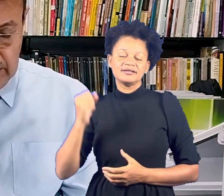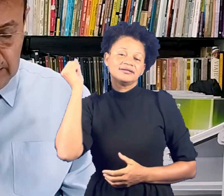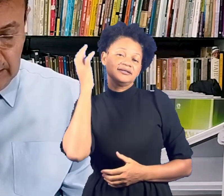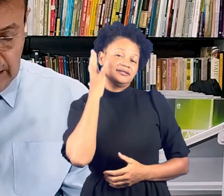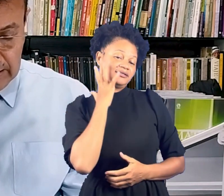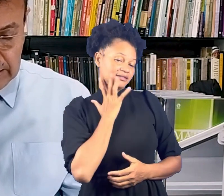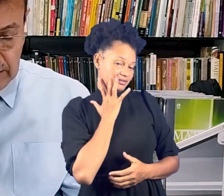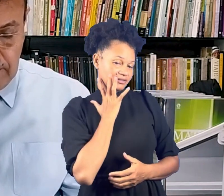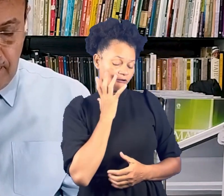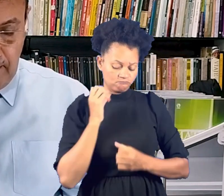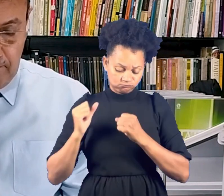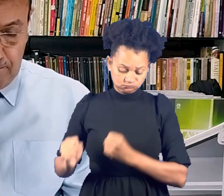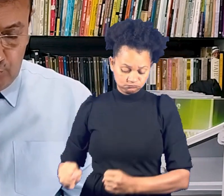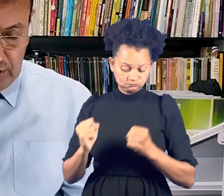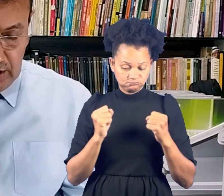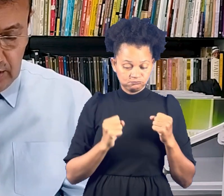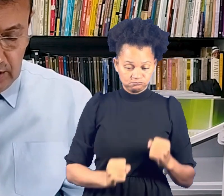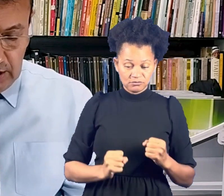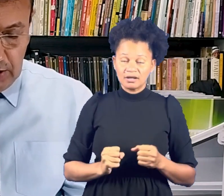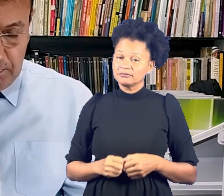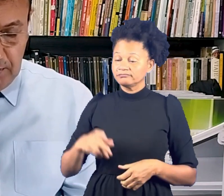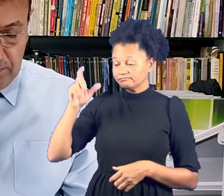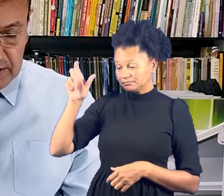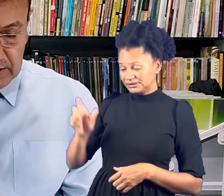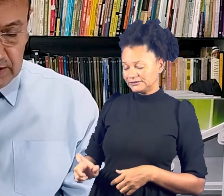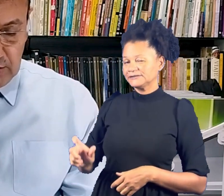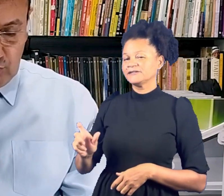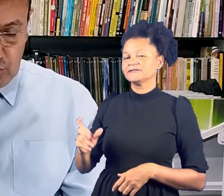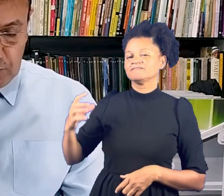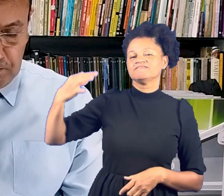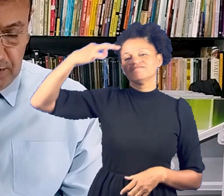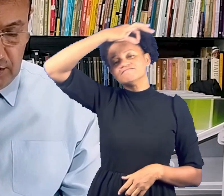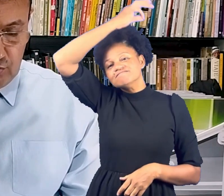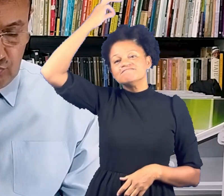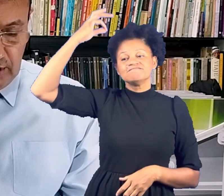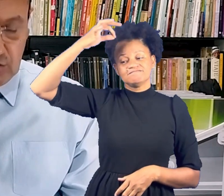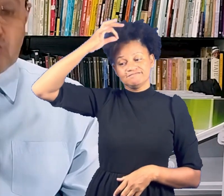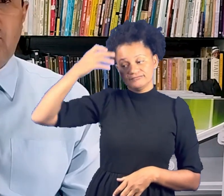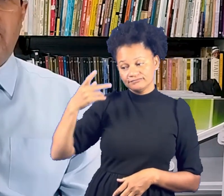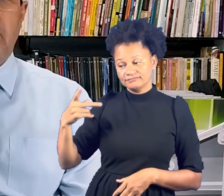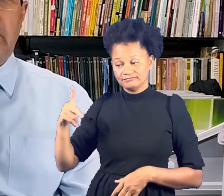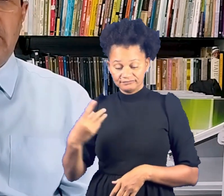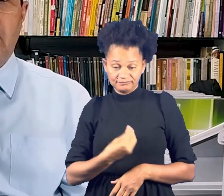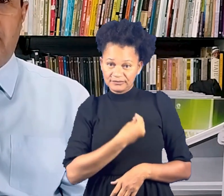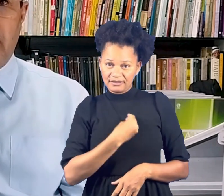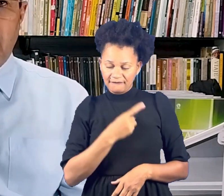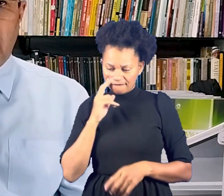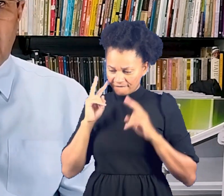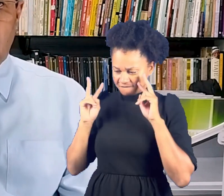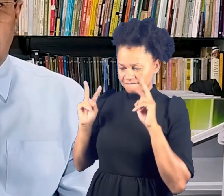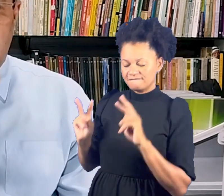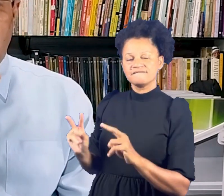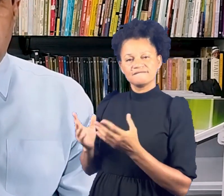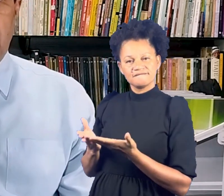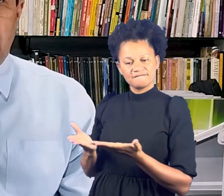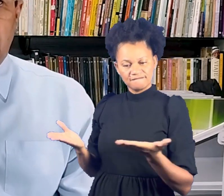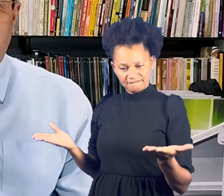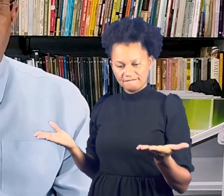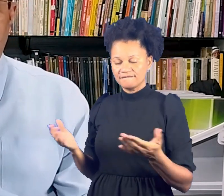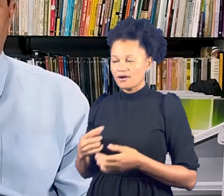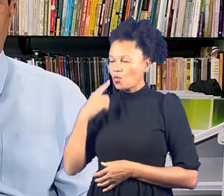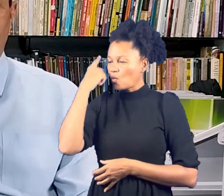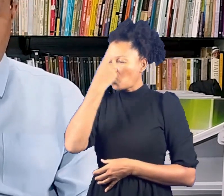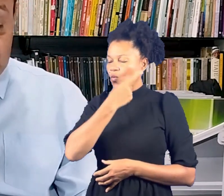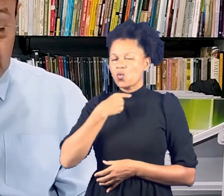sabedoria, graça, poder e pela presença do Espírito em sua vida. Vejam que eles olharam para